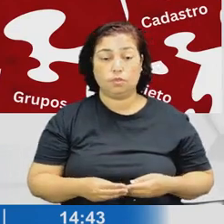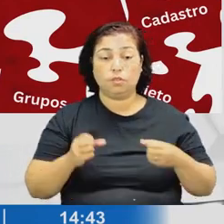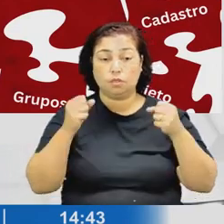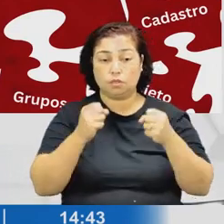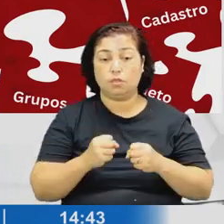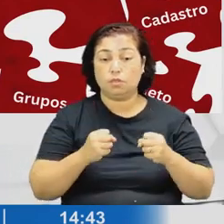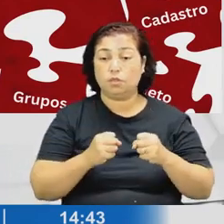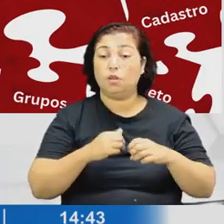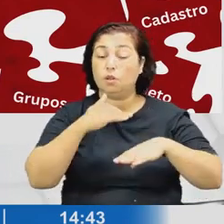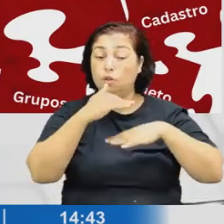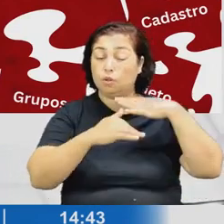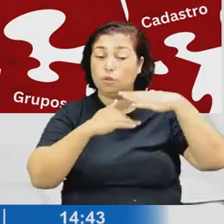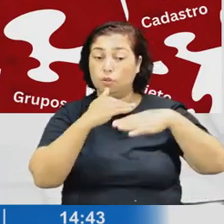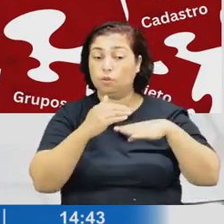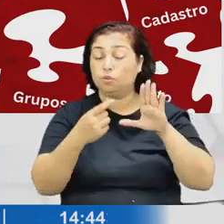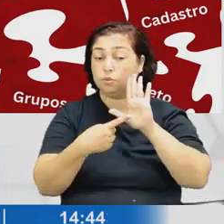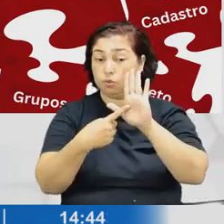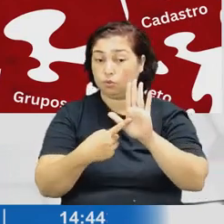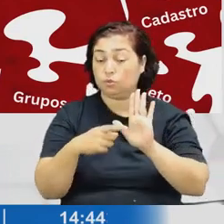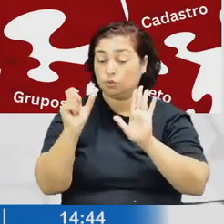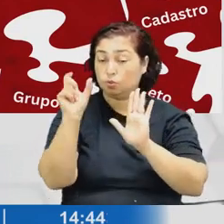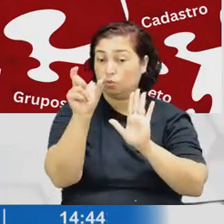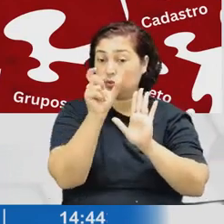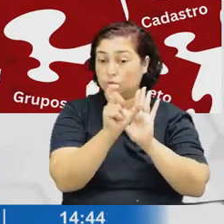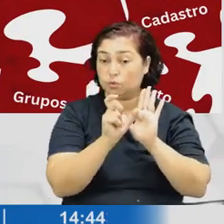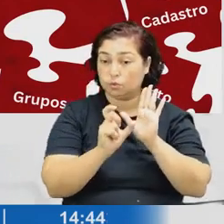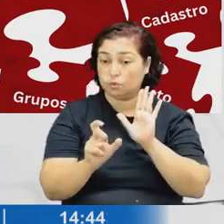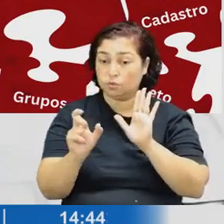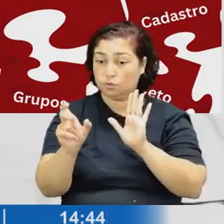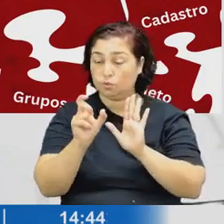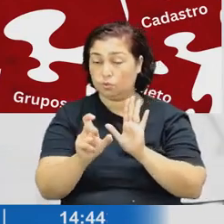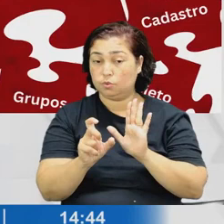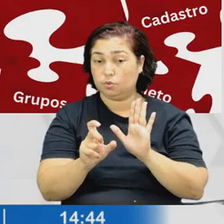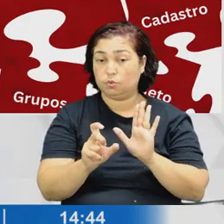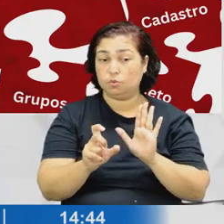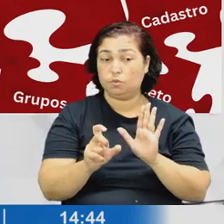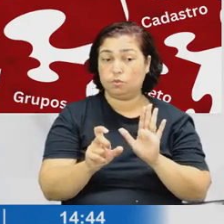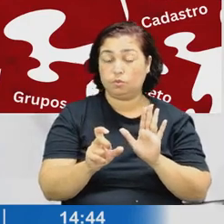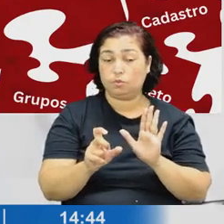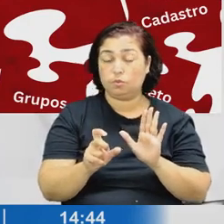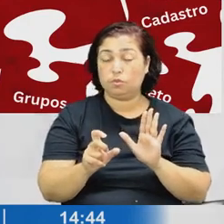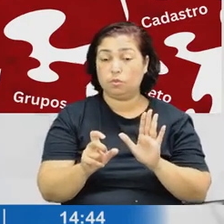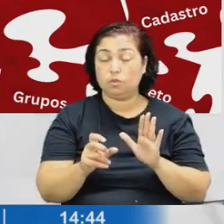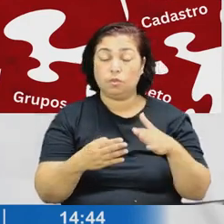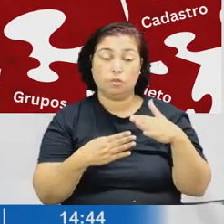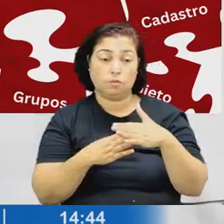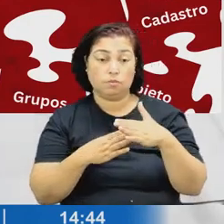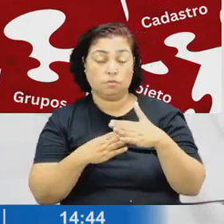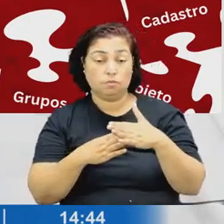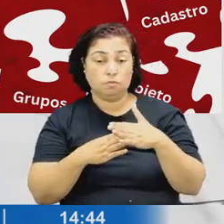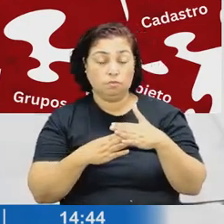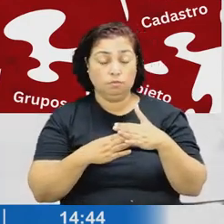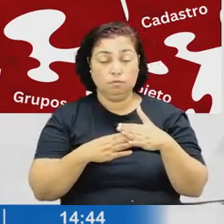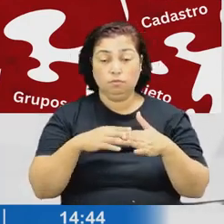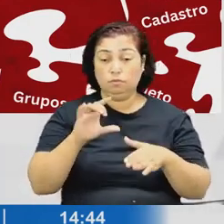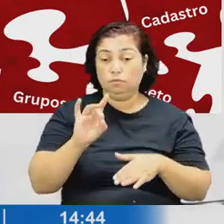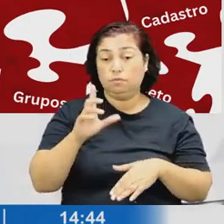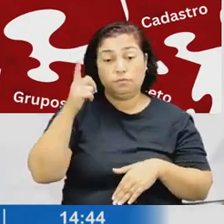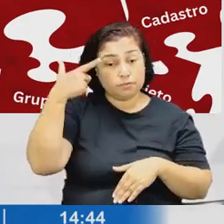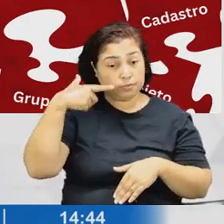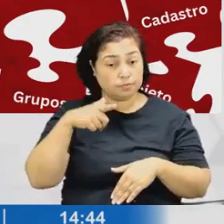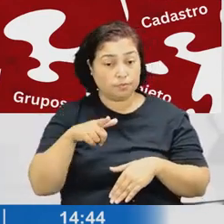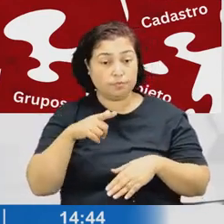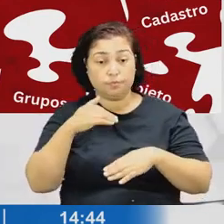construir esse quebra-cabeça dependendo do tempo que você tem você tem que priorizar ali Ah só consigo construir o discurso só consigo